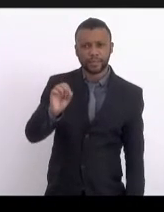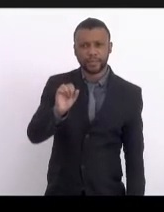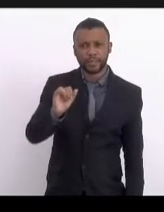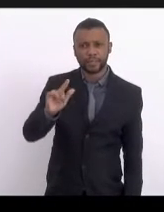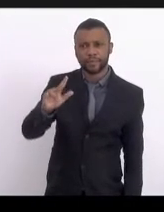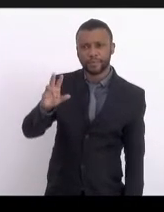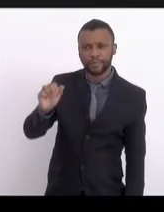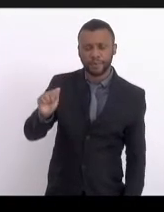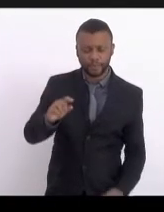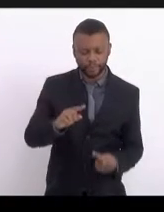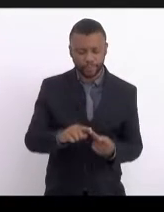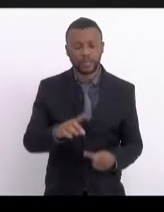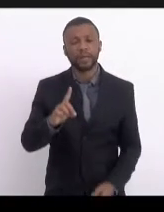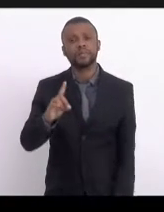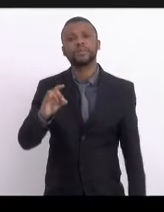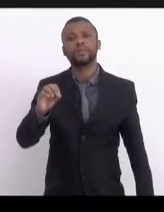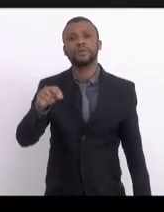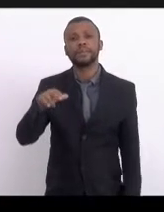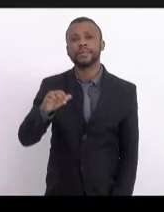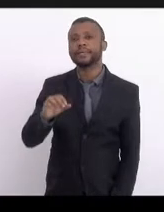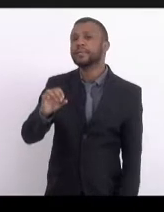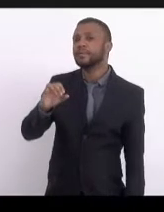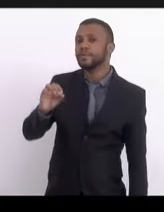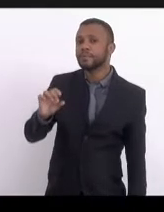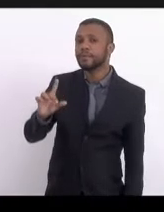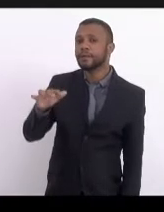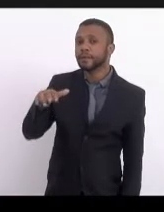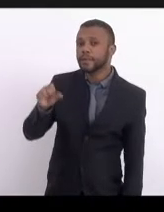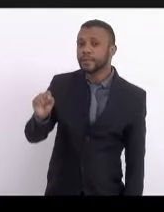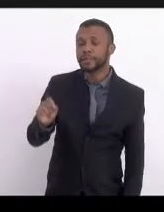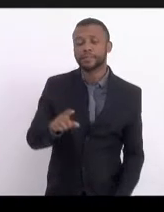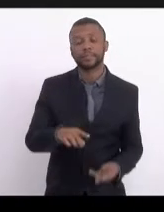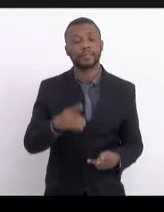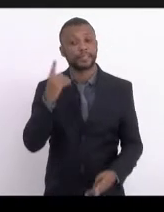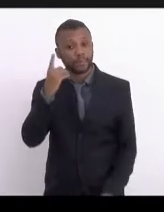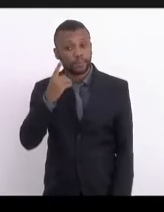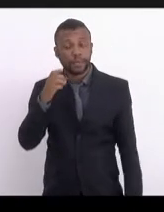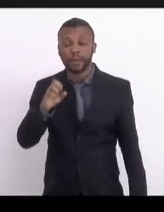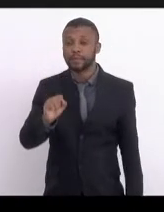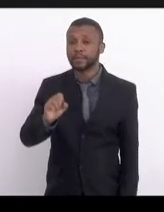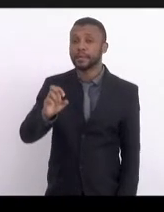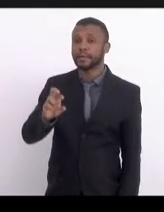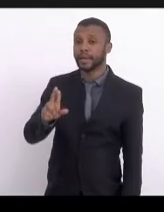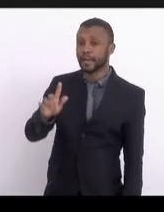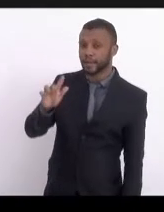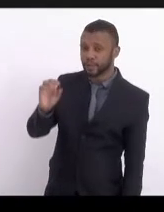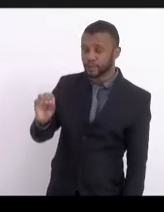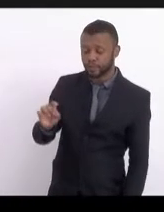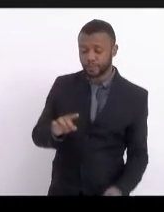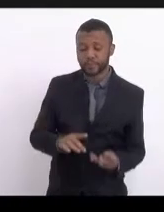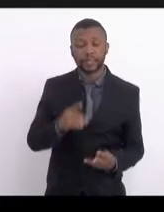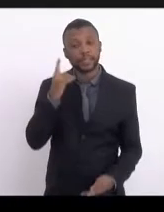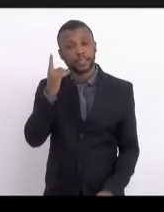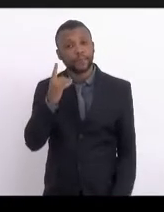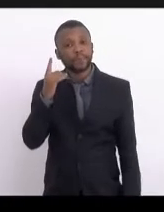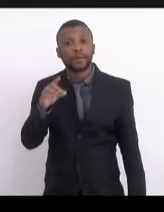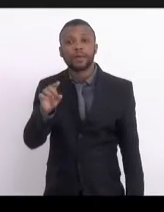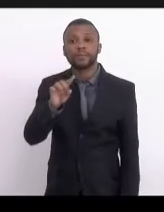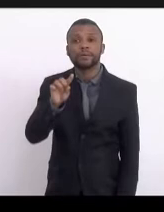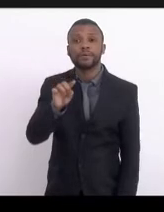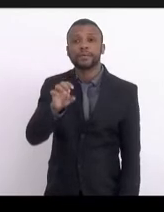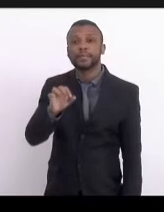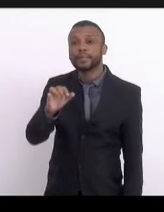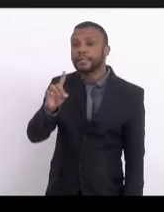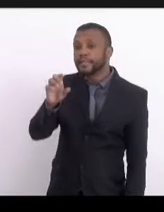Deputado Dionísio Lins. Deputado Sérgio Fernandes. Deputada Zeidan.